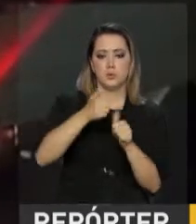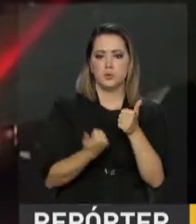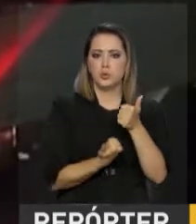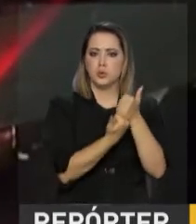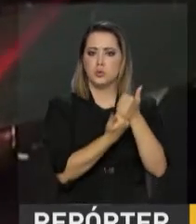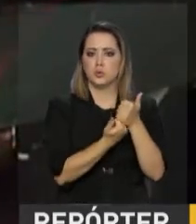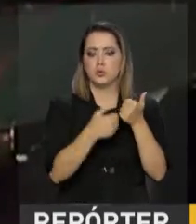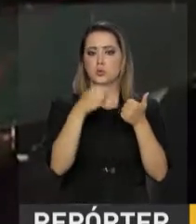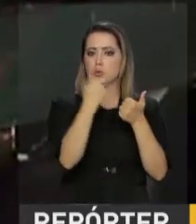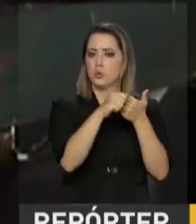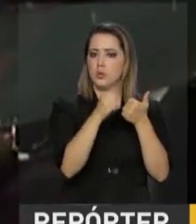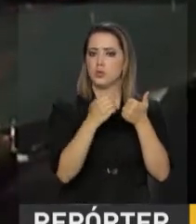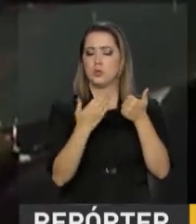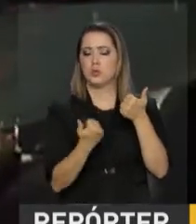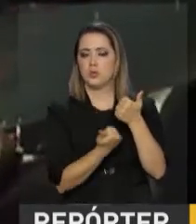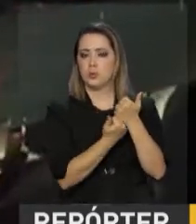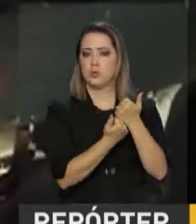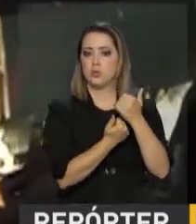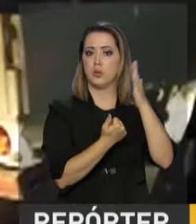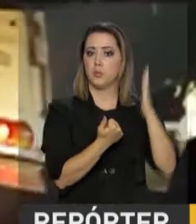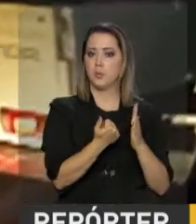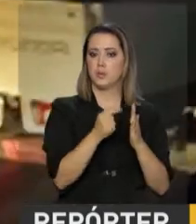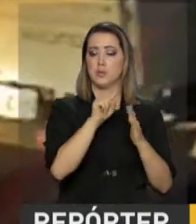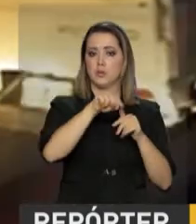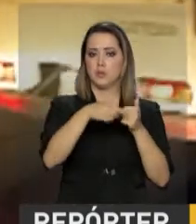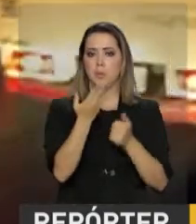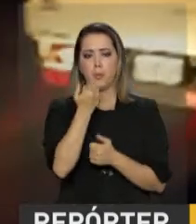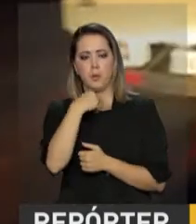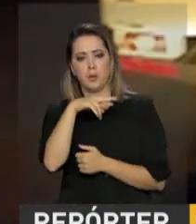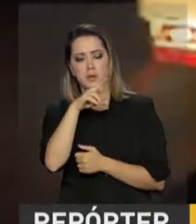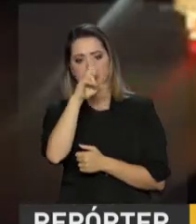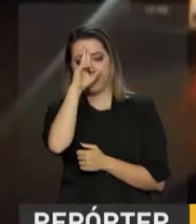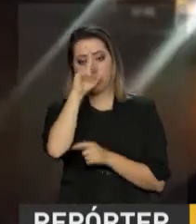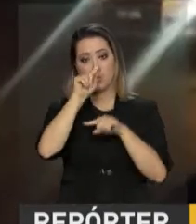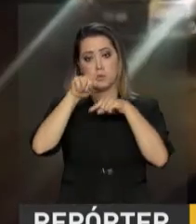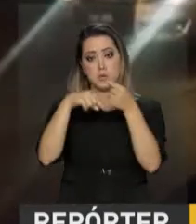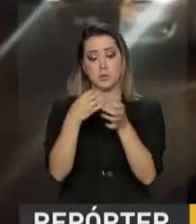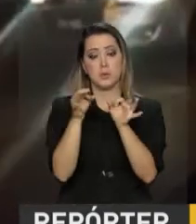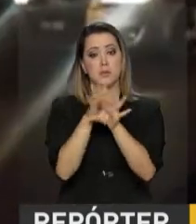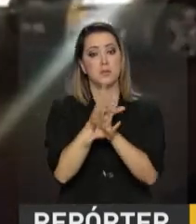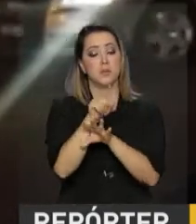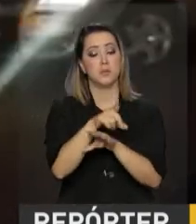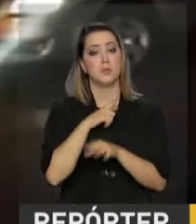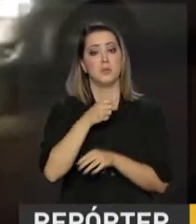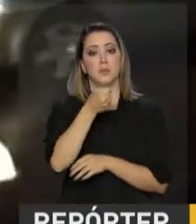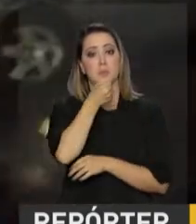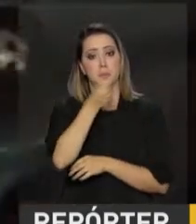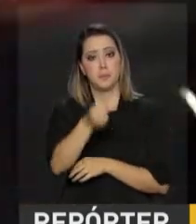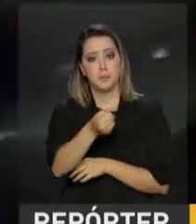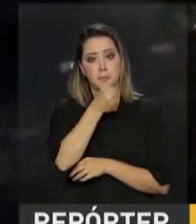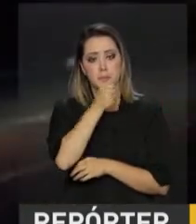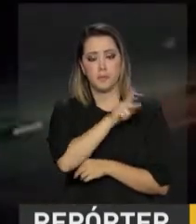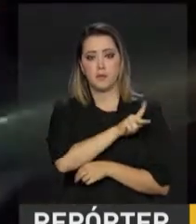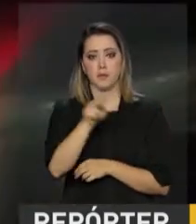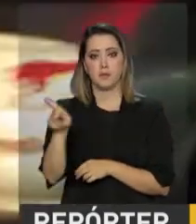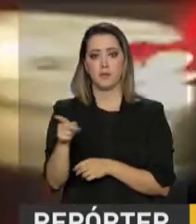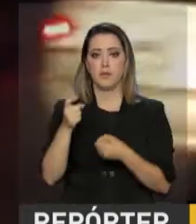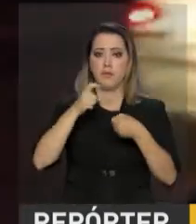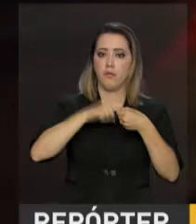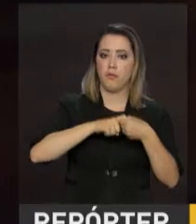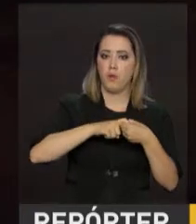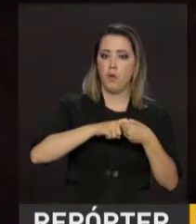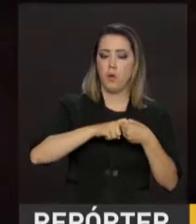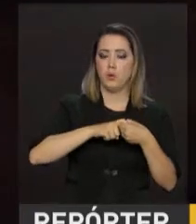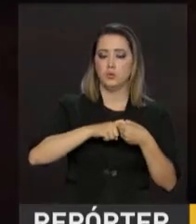o Brasil. Os chefes de Estado almoçam na sequência e, ao término do almoço, o presidente Michel Temer retorna